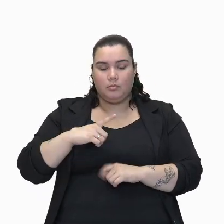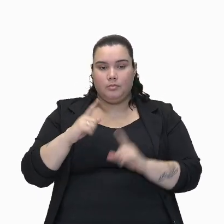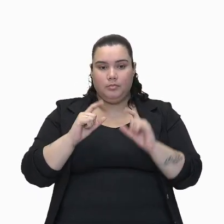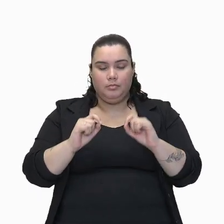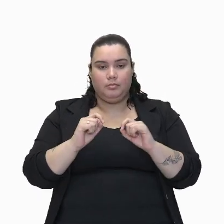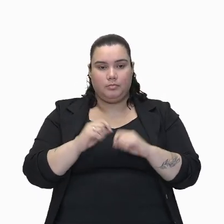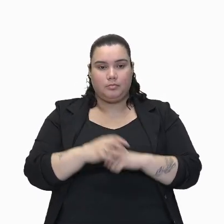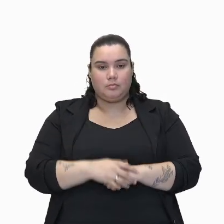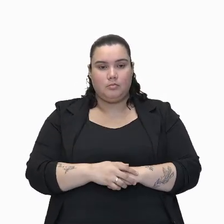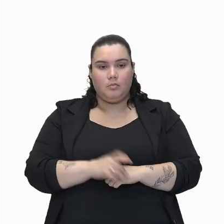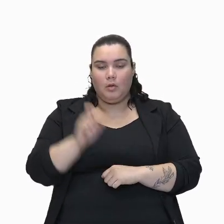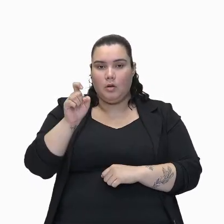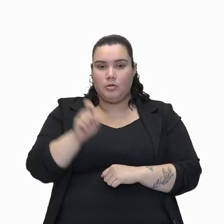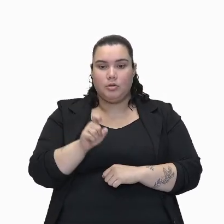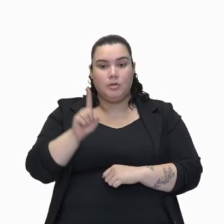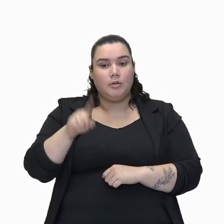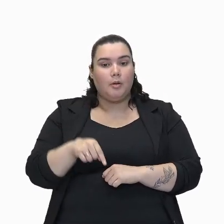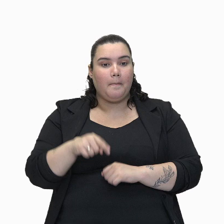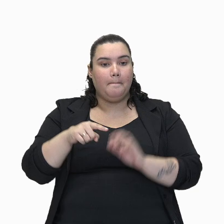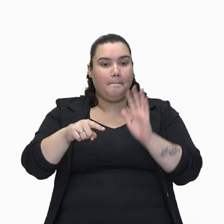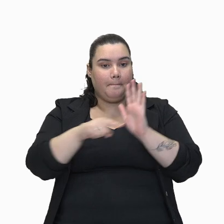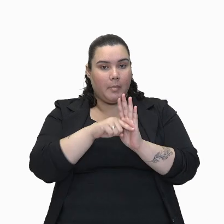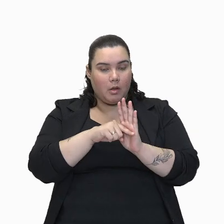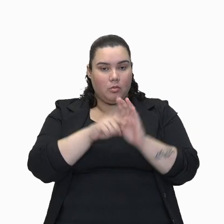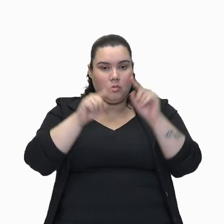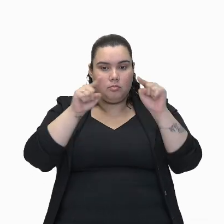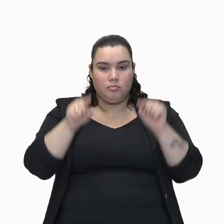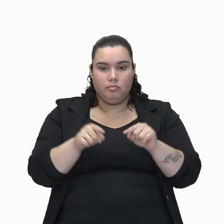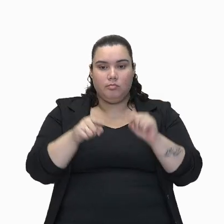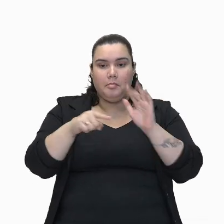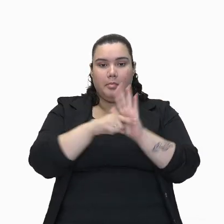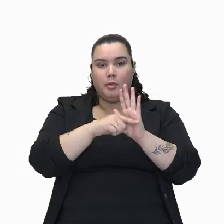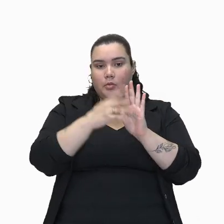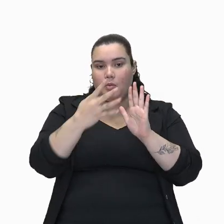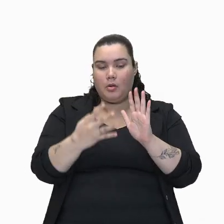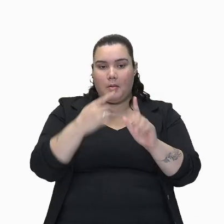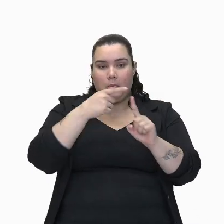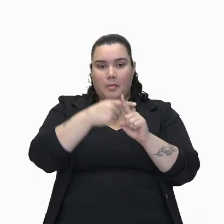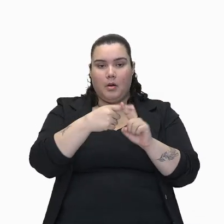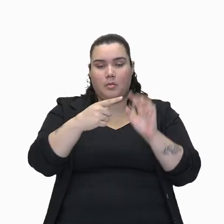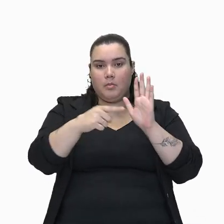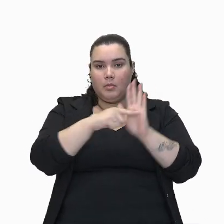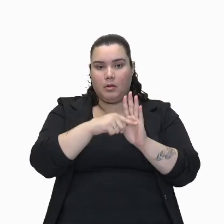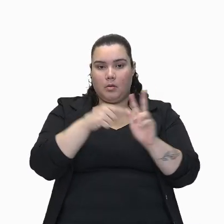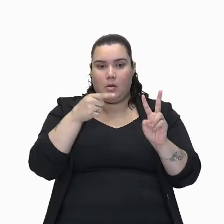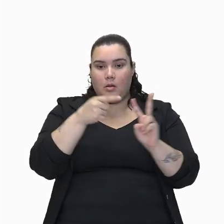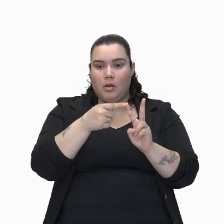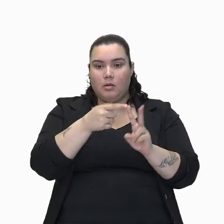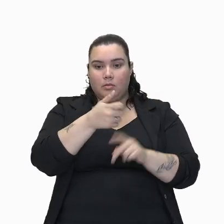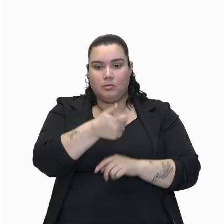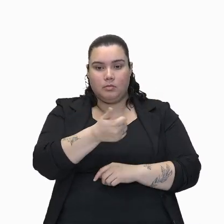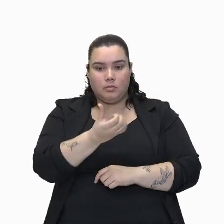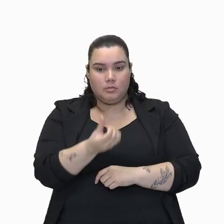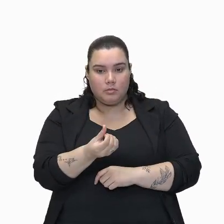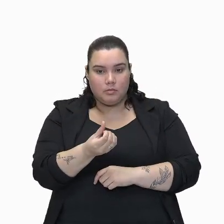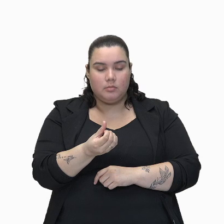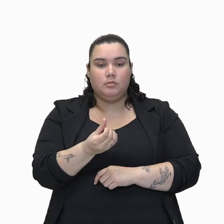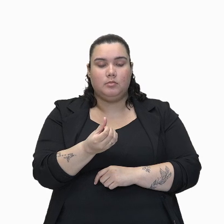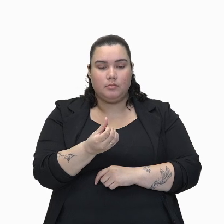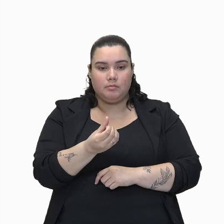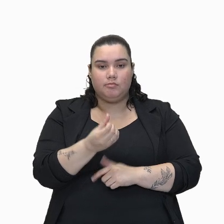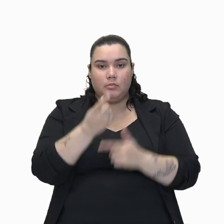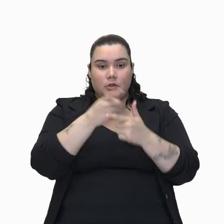ter x é igual a menos 4 mais ou menos raiz quadrada de